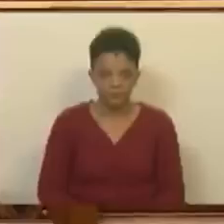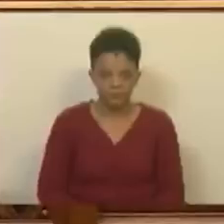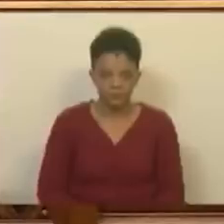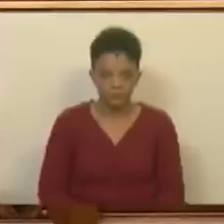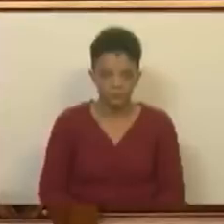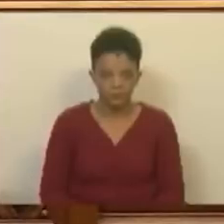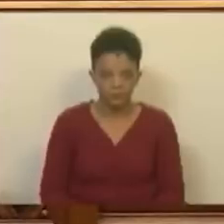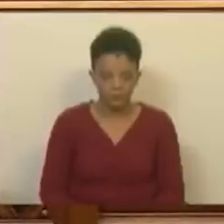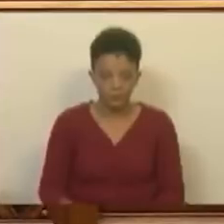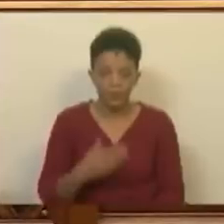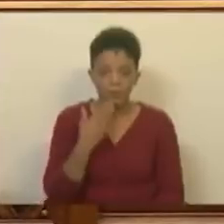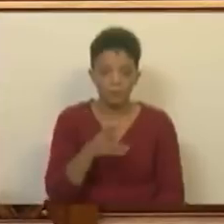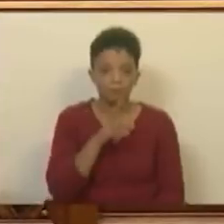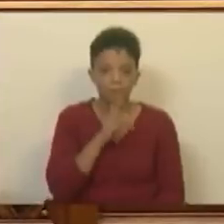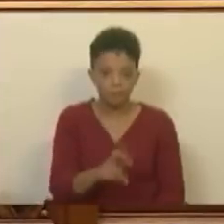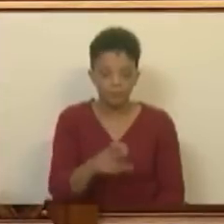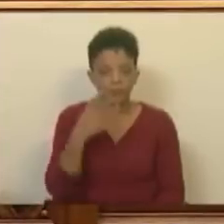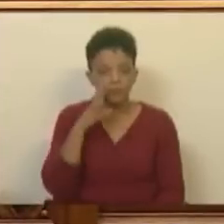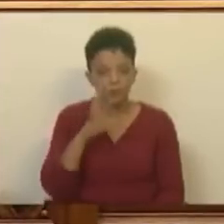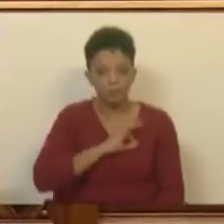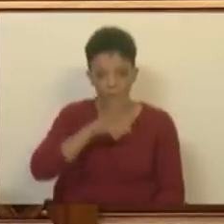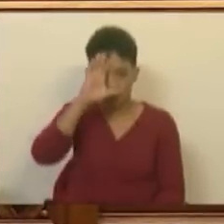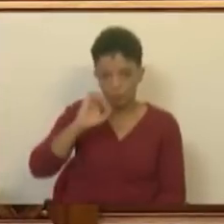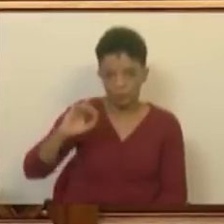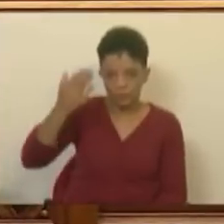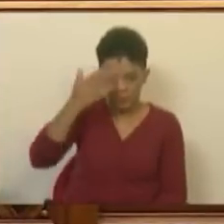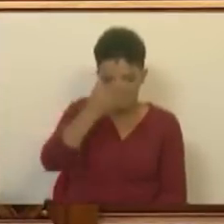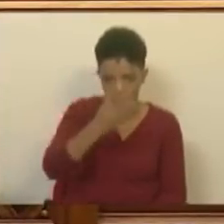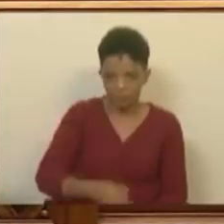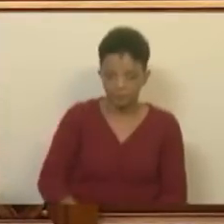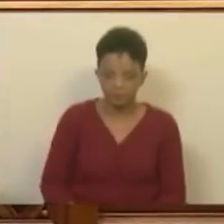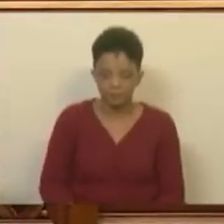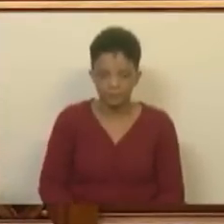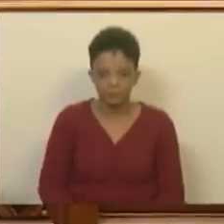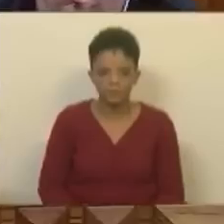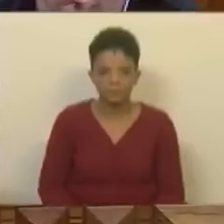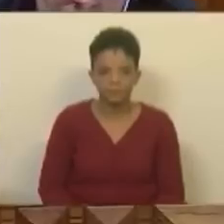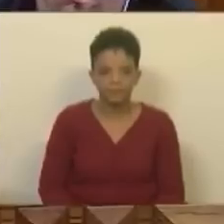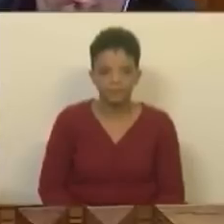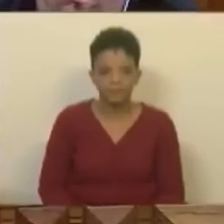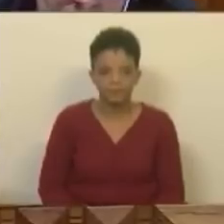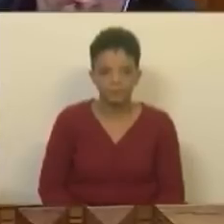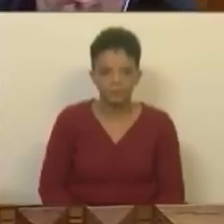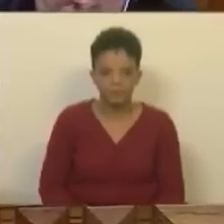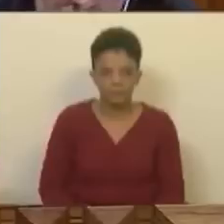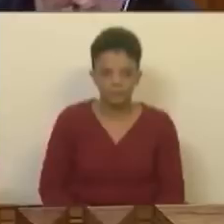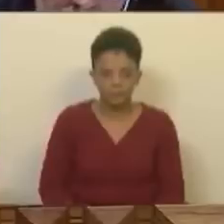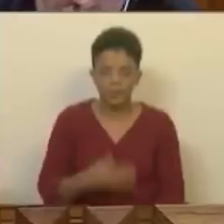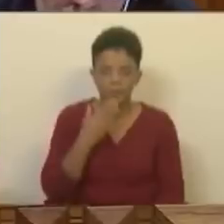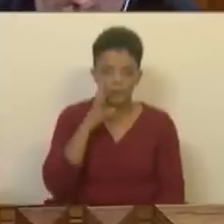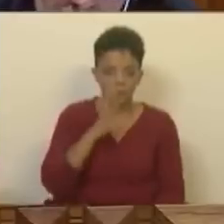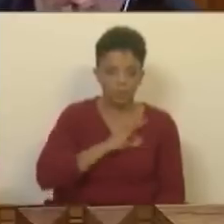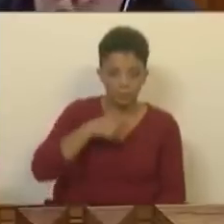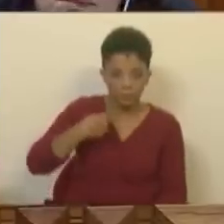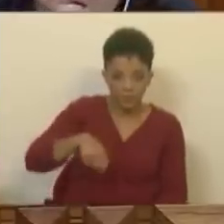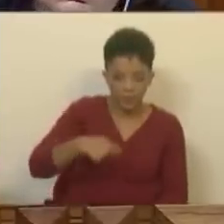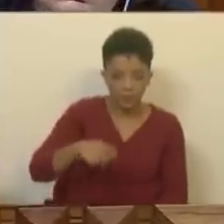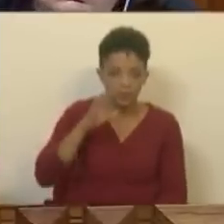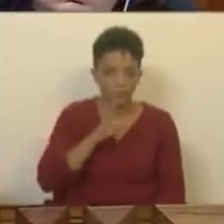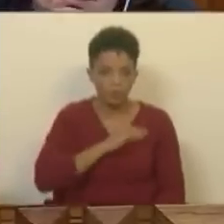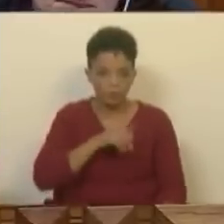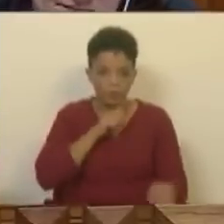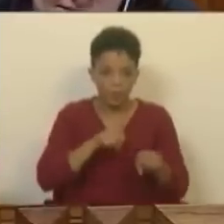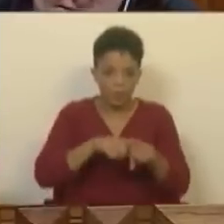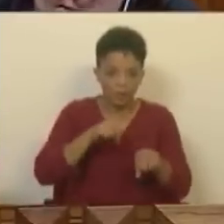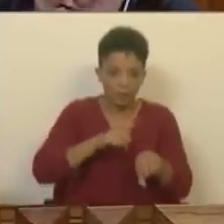obrigado para responder tem a palavra o senhor primeiro ministro Muito obrigado senhor presidente obrigado senhor Deputado tenho pouquíssimo tempo